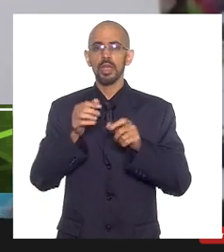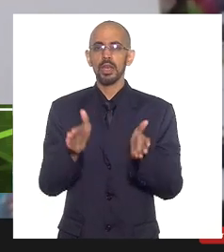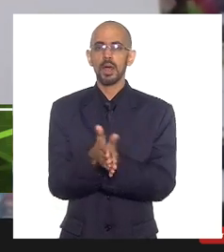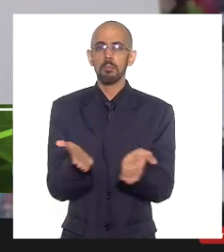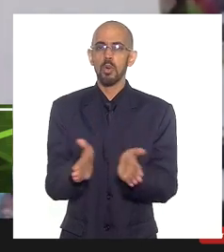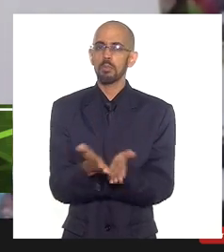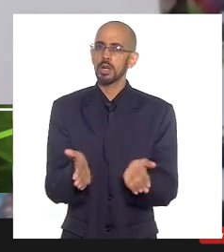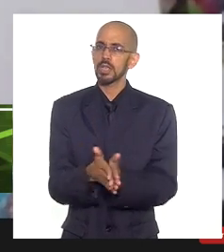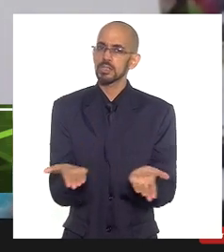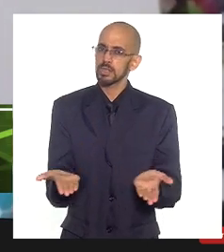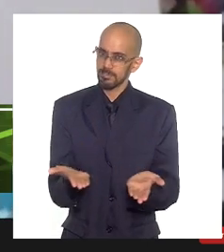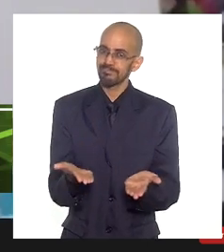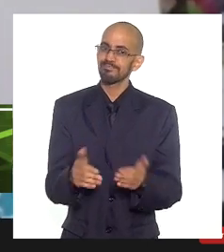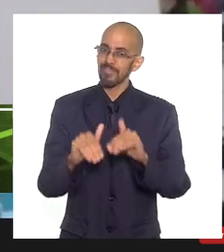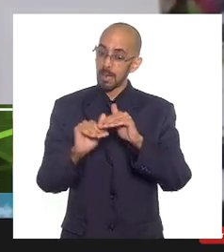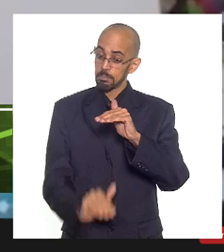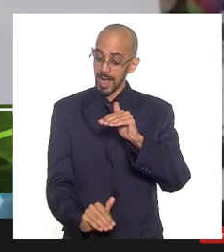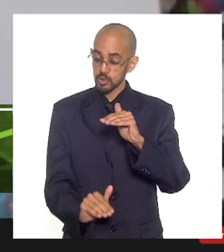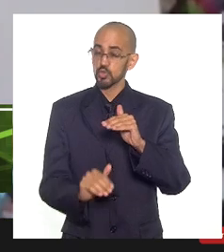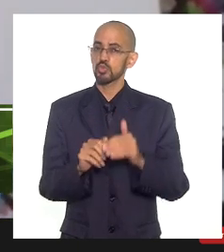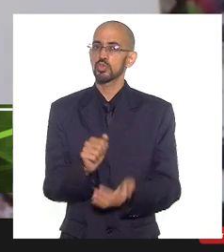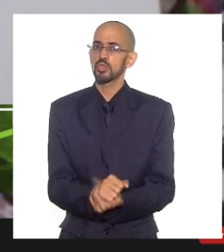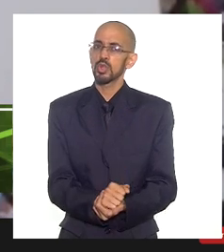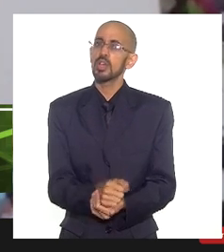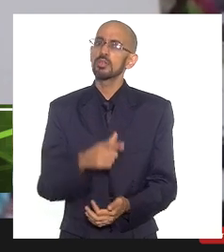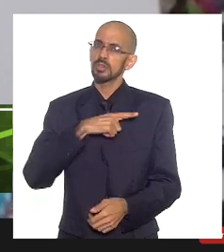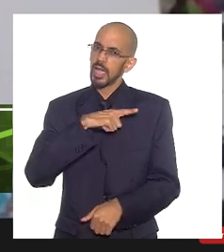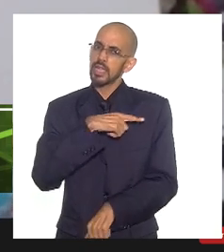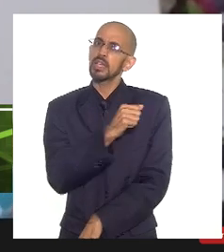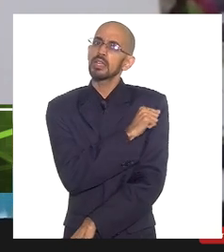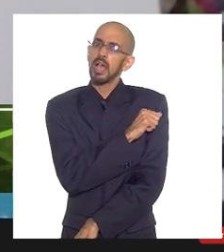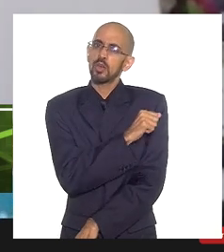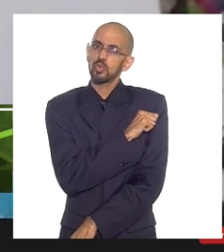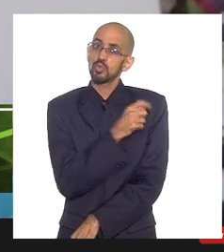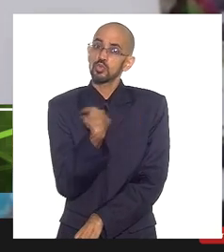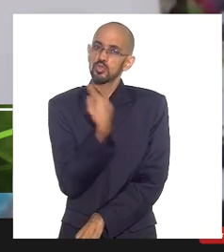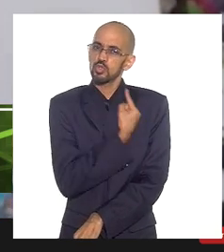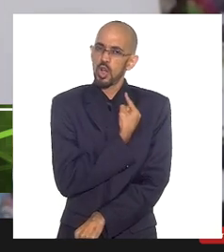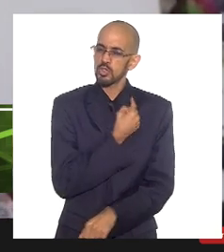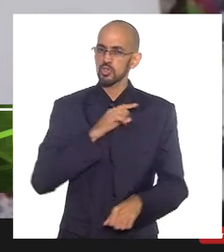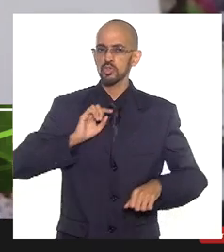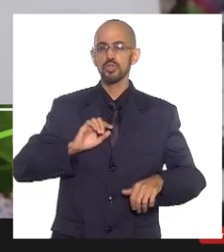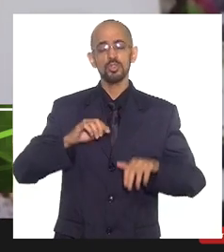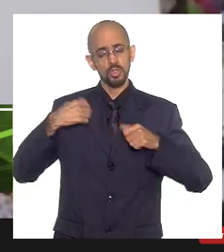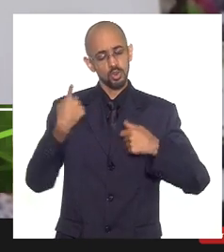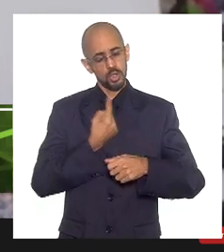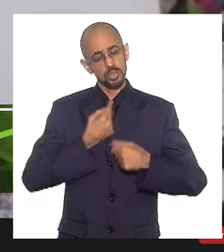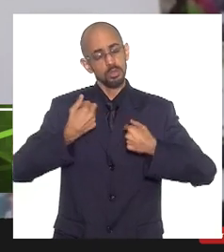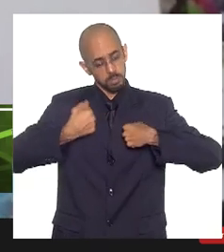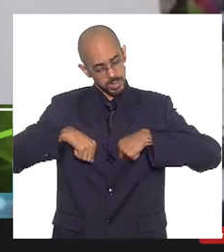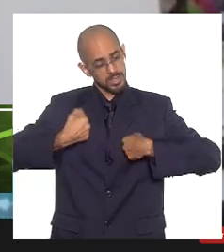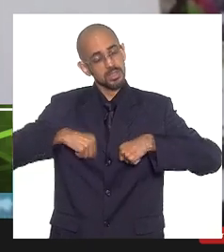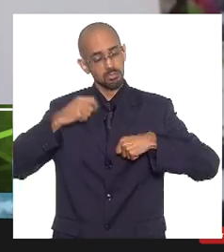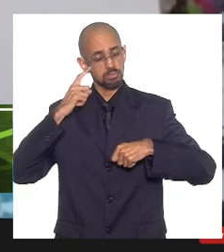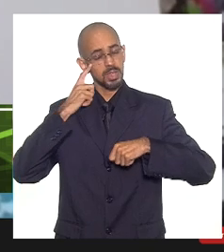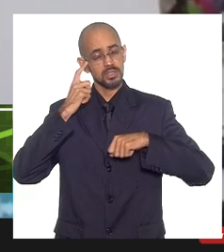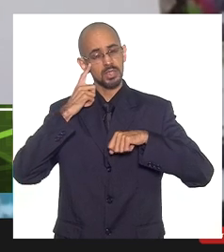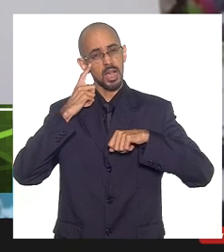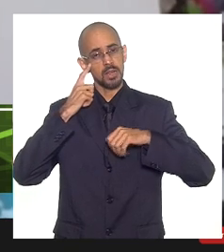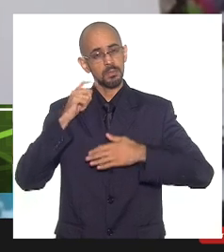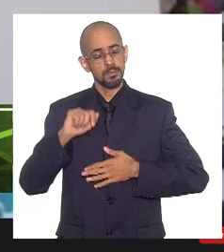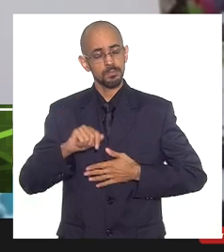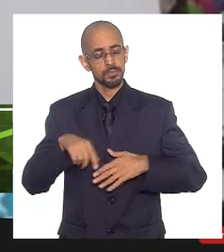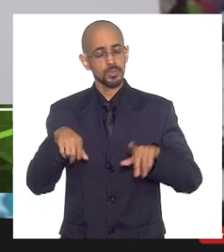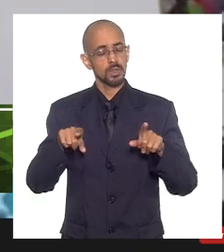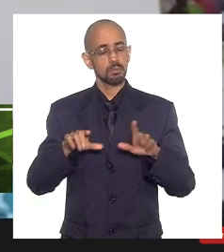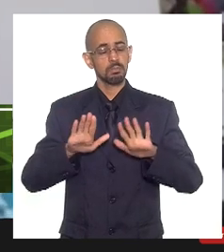miséria e entre esses estão os nossos estudantes e não são somente os cotistas a gente precisa pensar sobre isso mas em termos